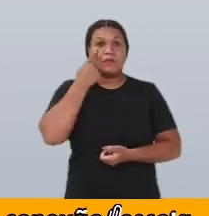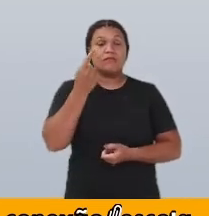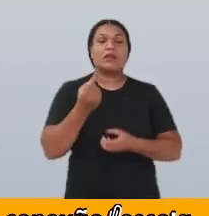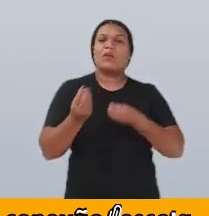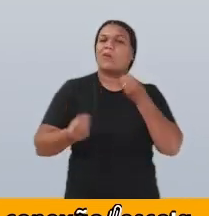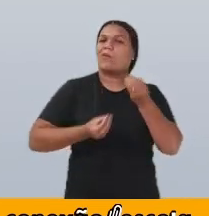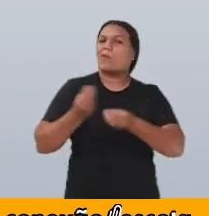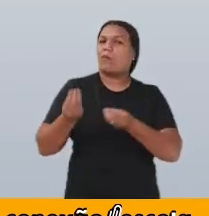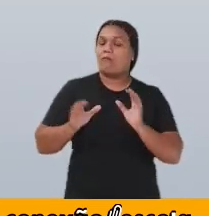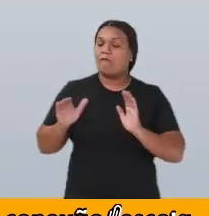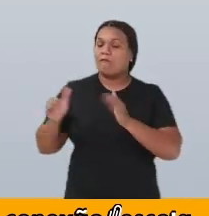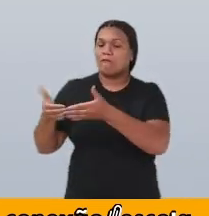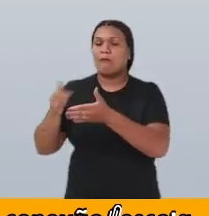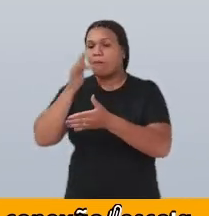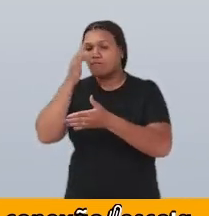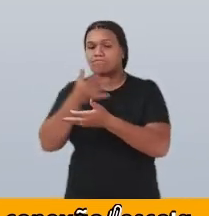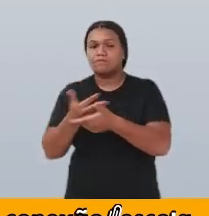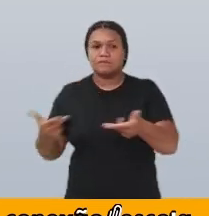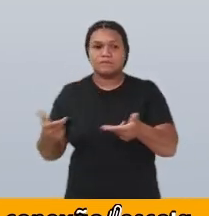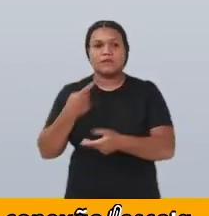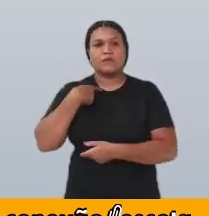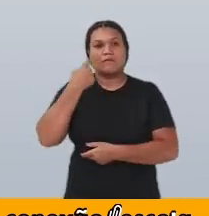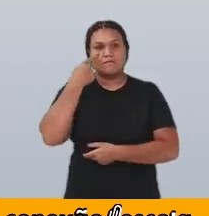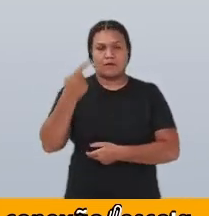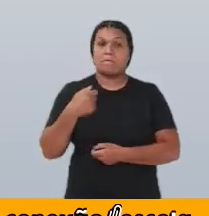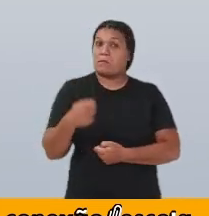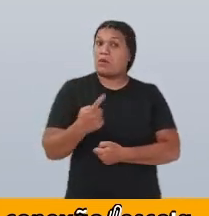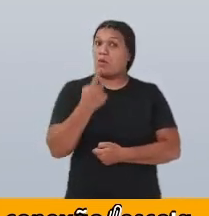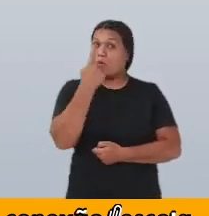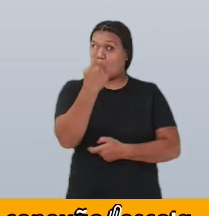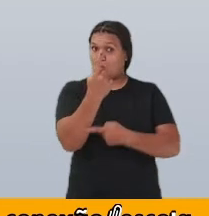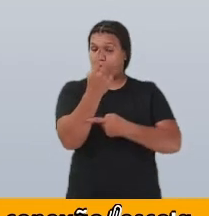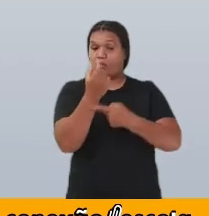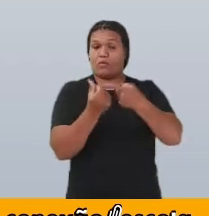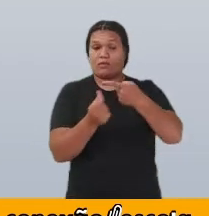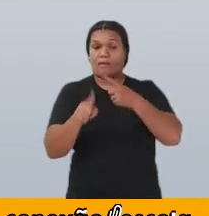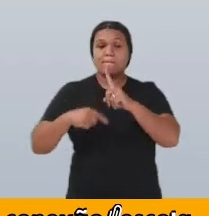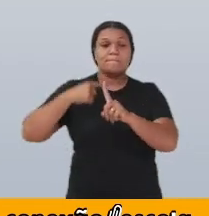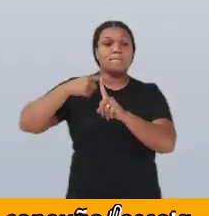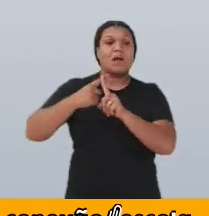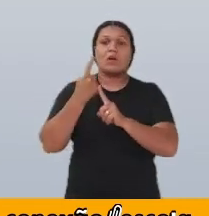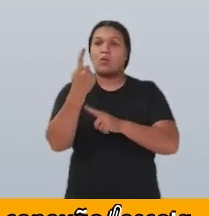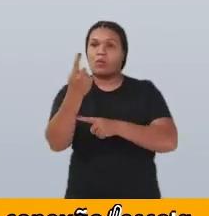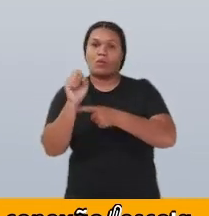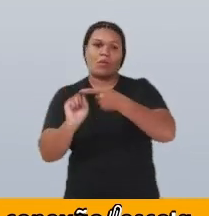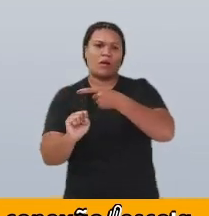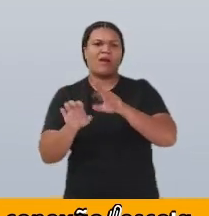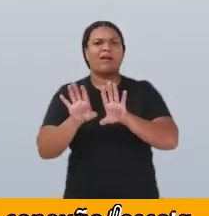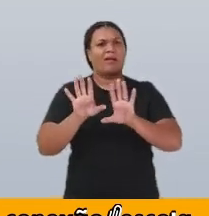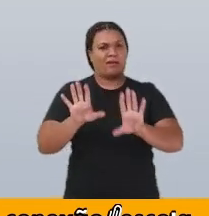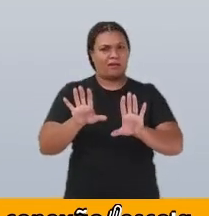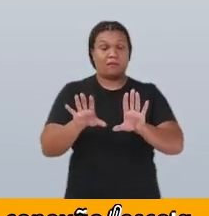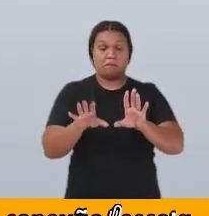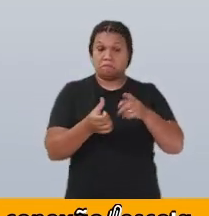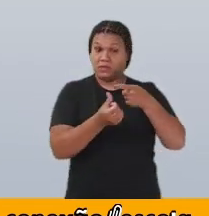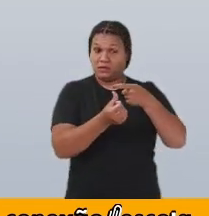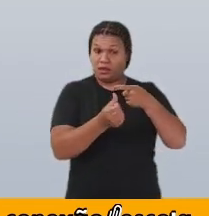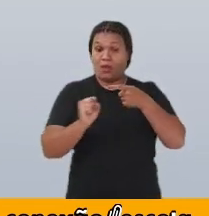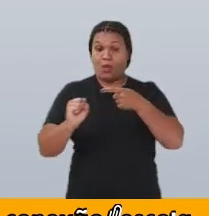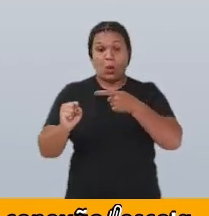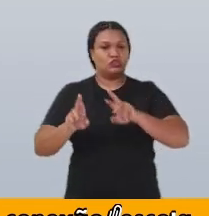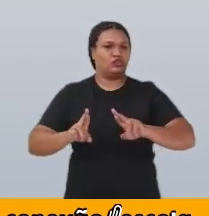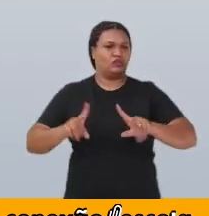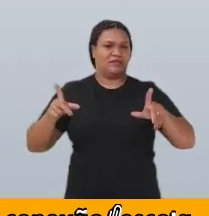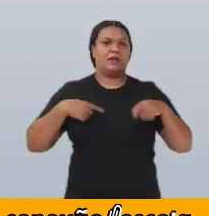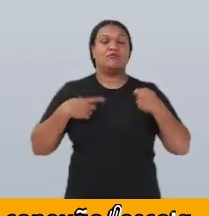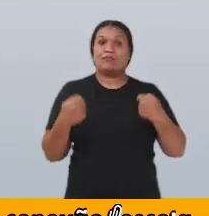Vamos lá, eu quero fazer 1/6 mais 1/8. Porém, os denominadores são diferentes e eu quero tornar eles